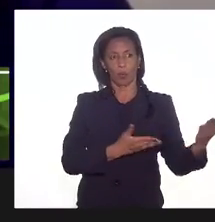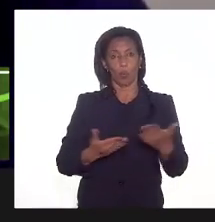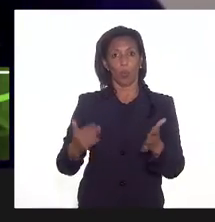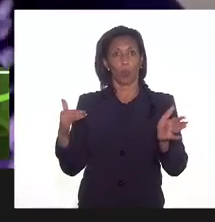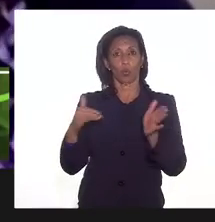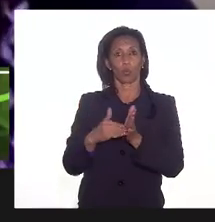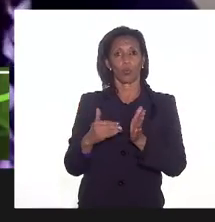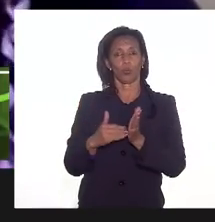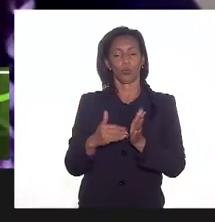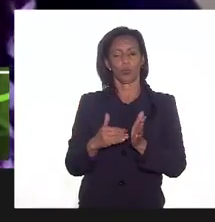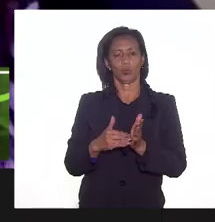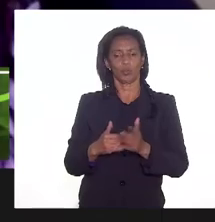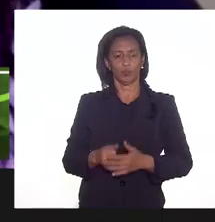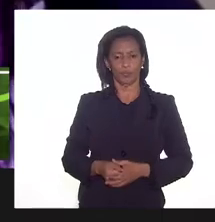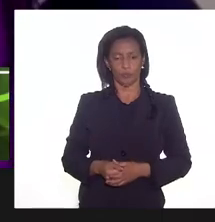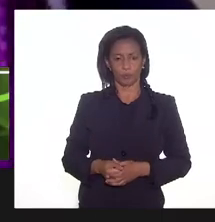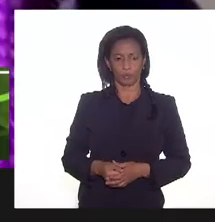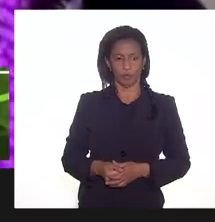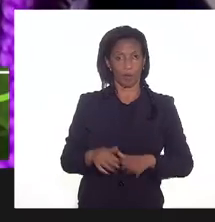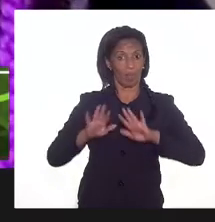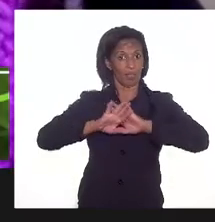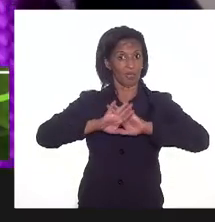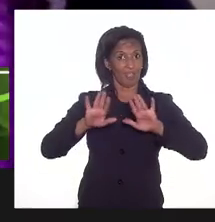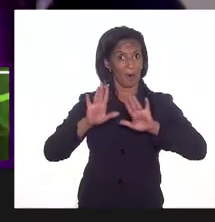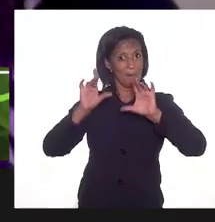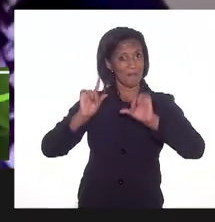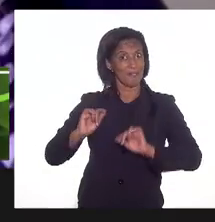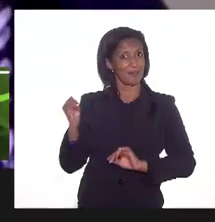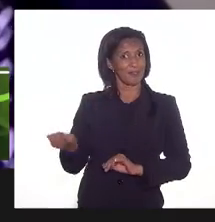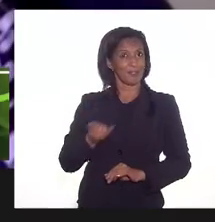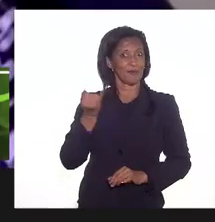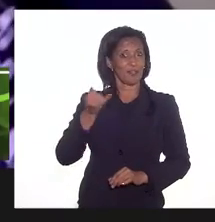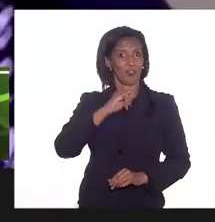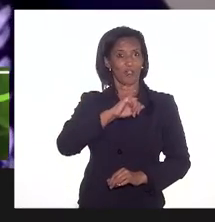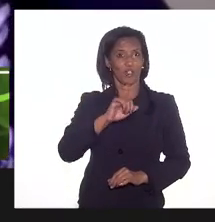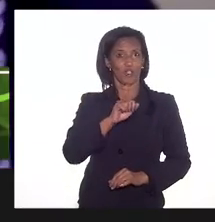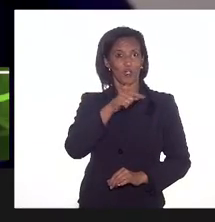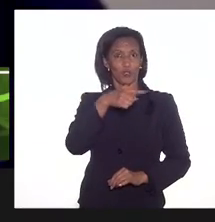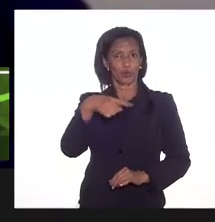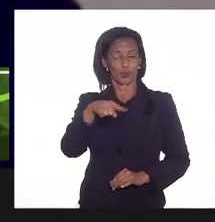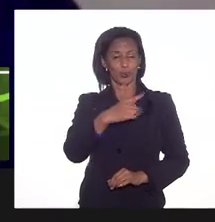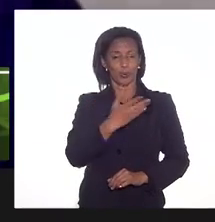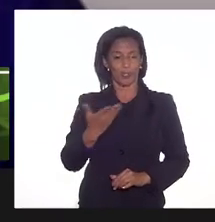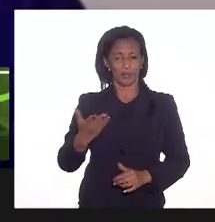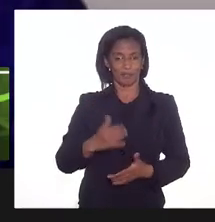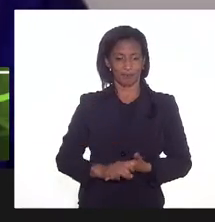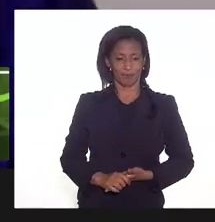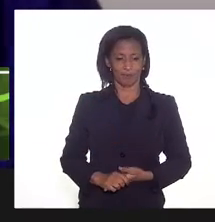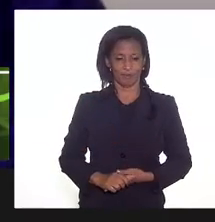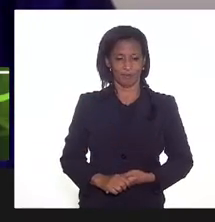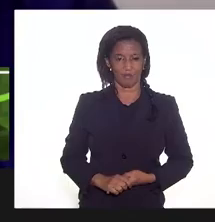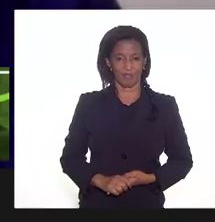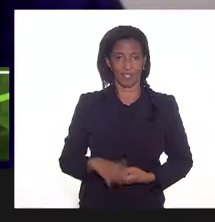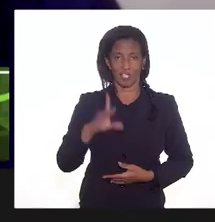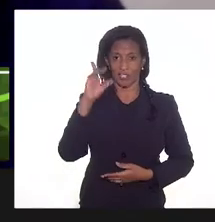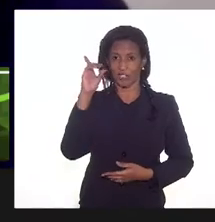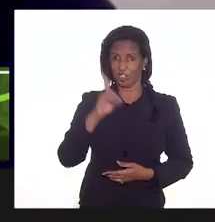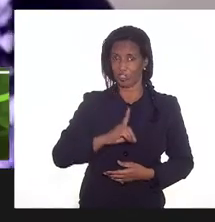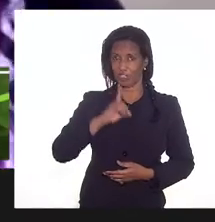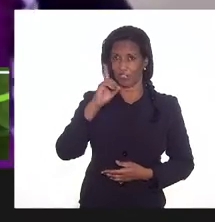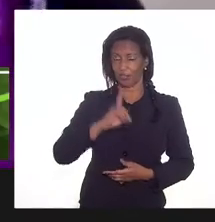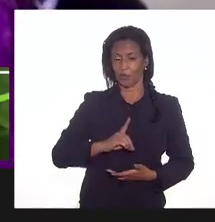último convidado o último porém não menos importante João Guerreiro diretor